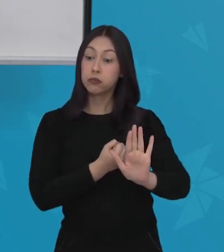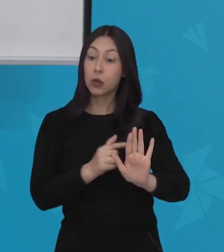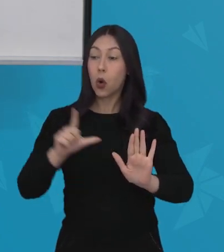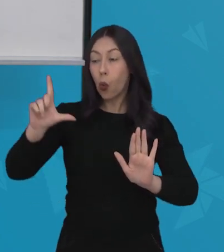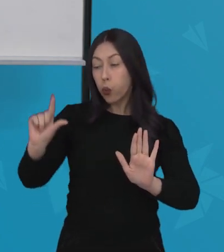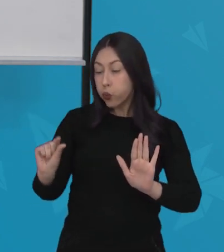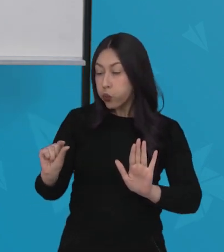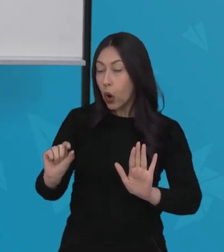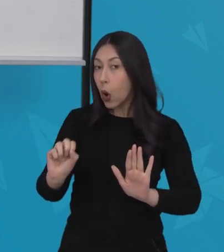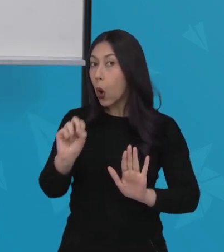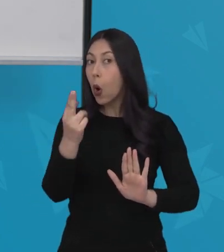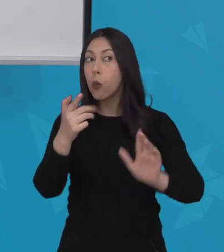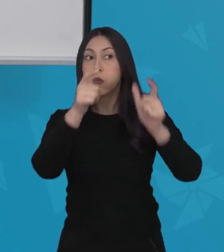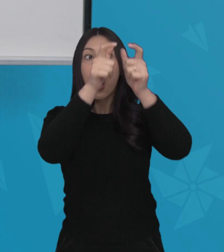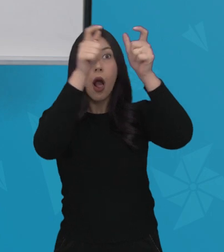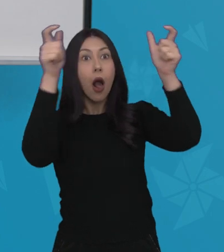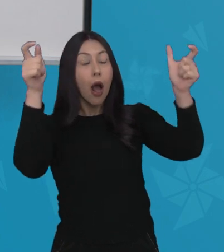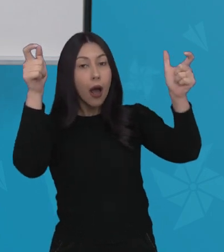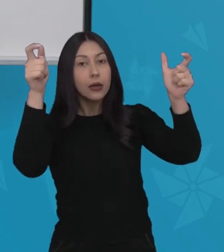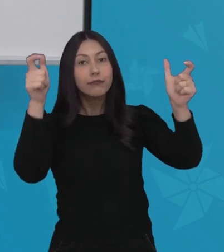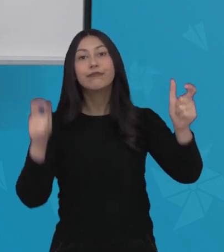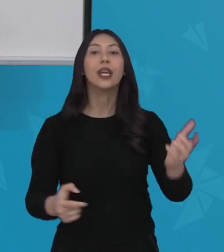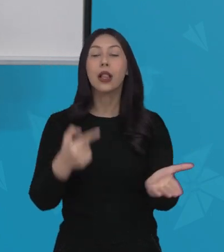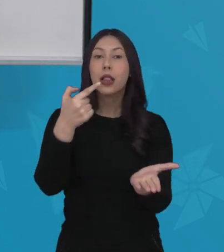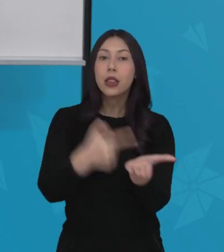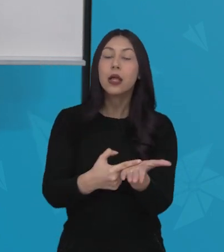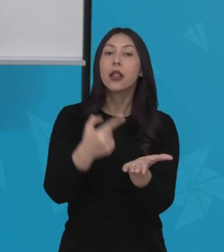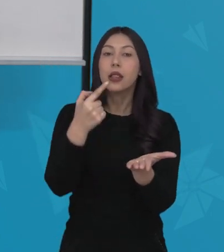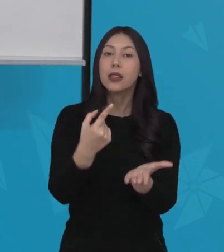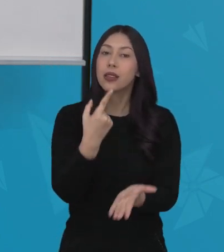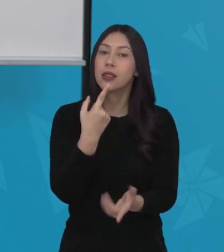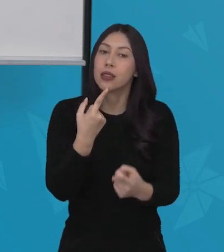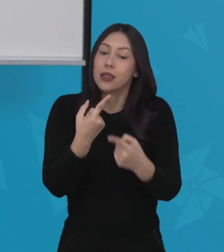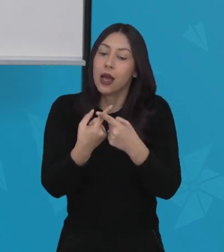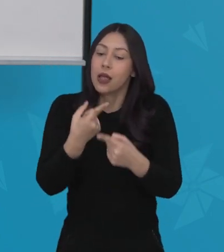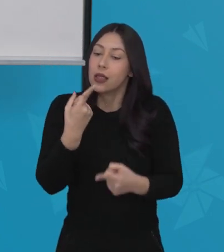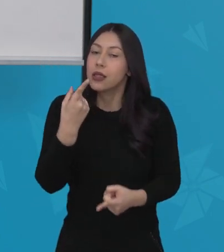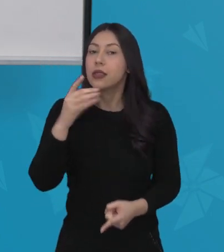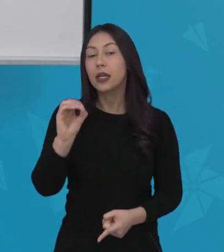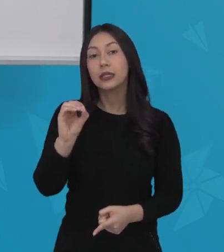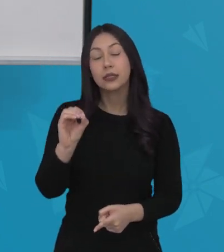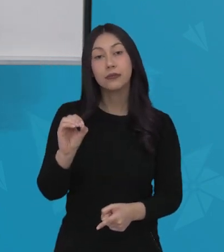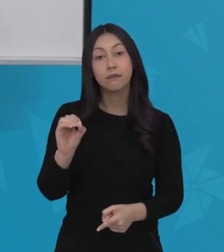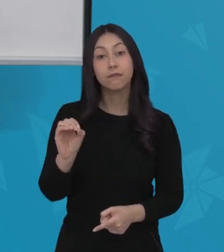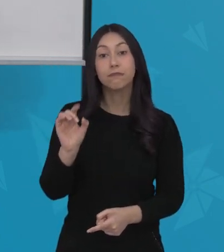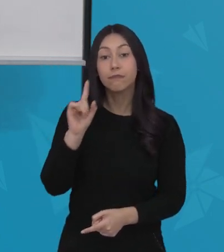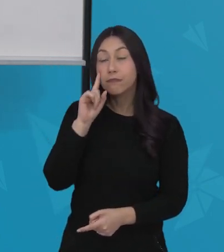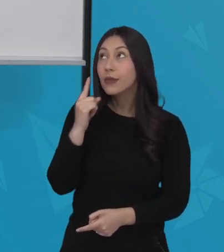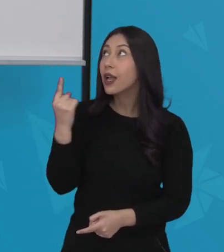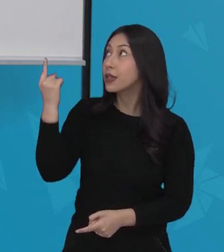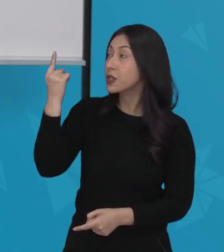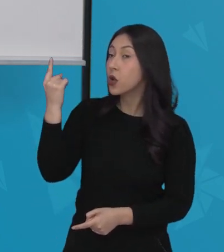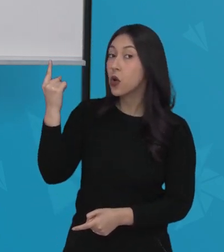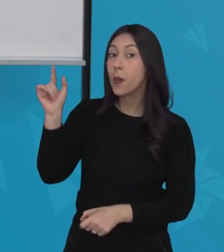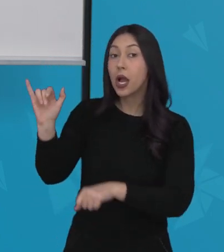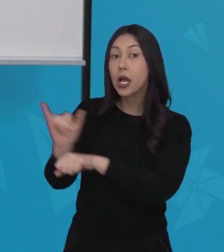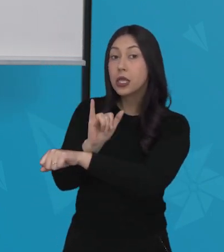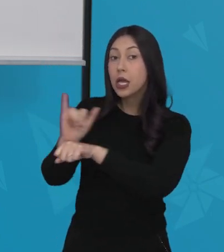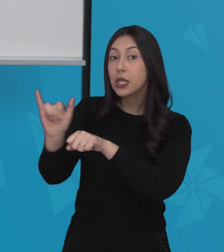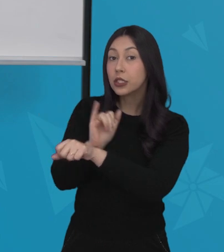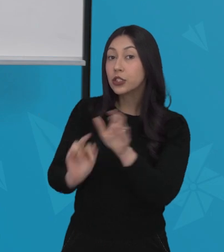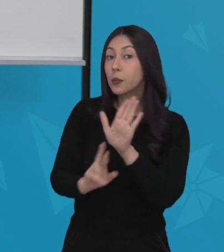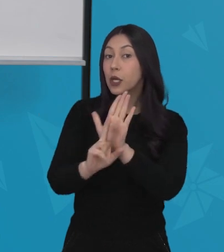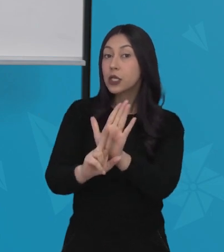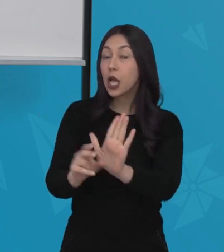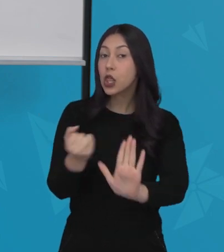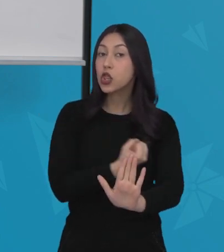de tamanho distintas. Então vai ser a notação científica justamente. Notação científica é um mecanismo, então, para a representação de números muito grandes